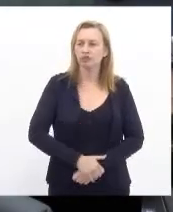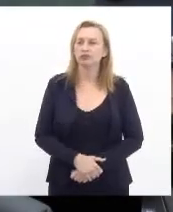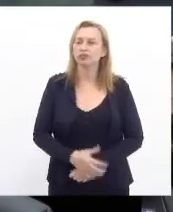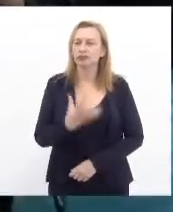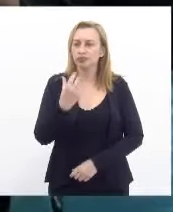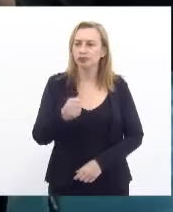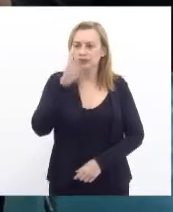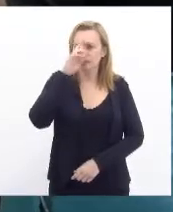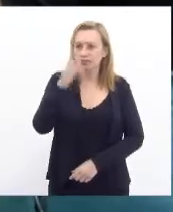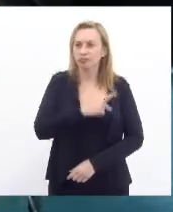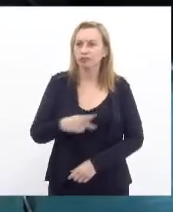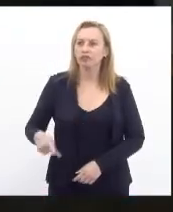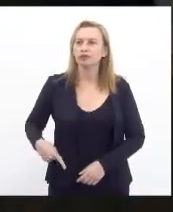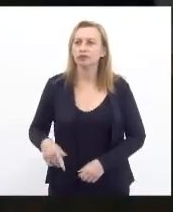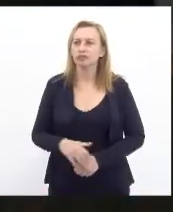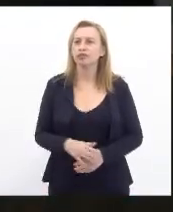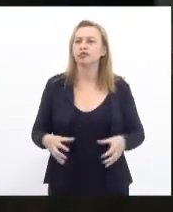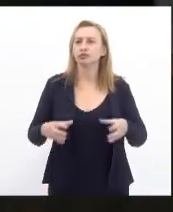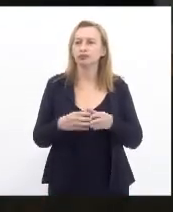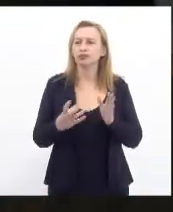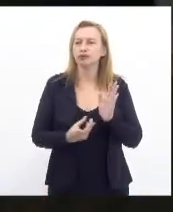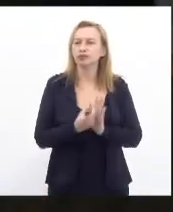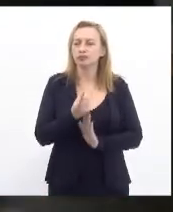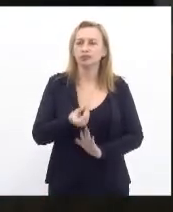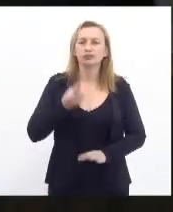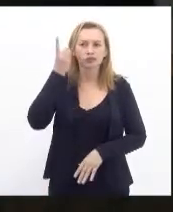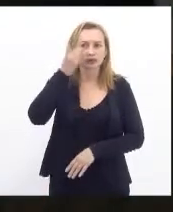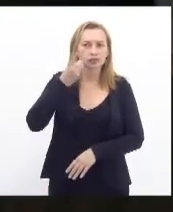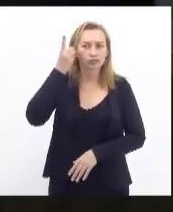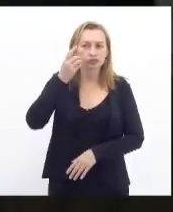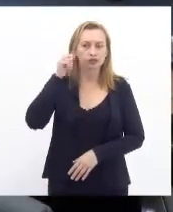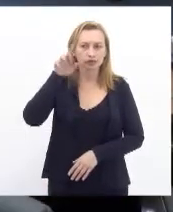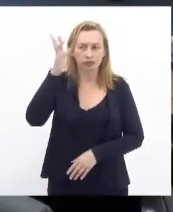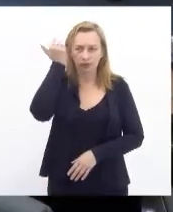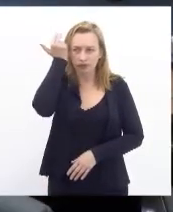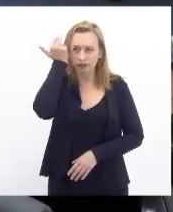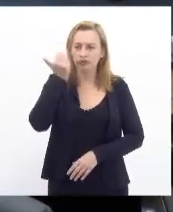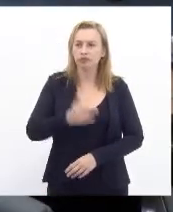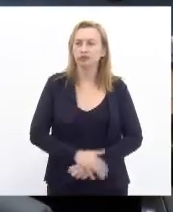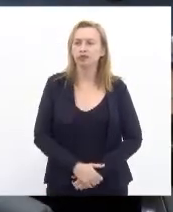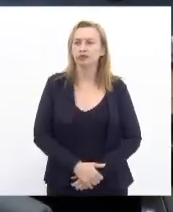Parecia favorável, senhor presidente. Pela Comissão de Orçamento, deputado Eliomar Coelho.